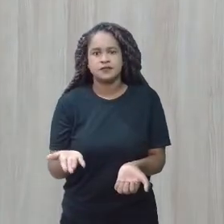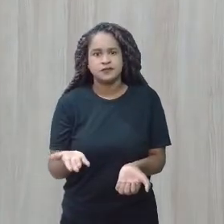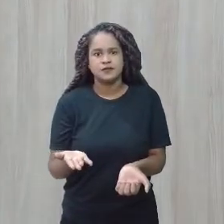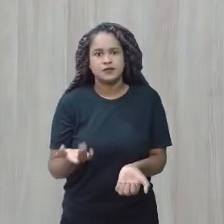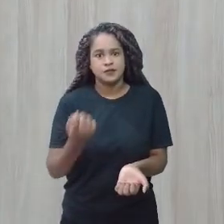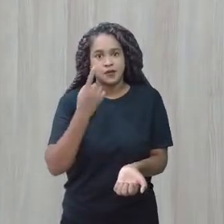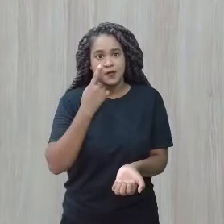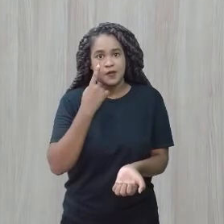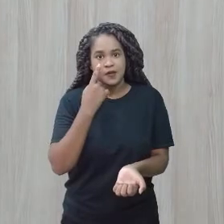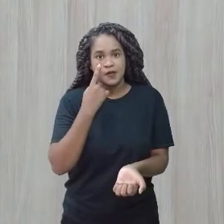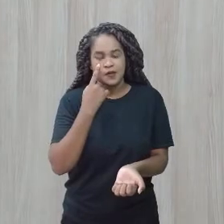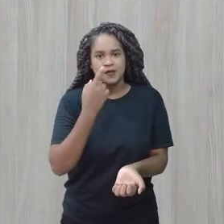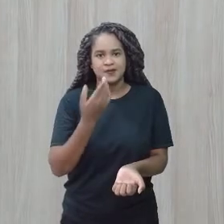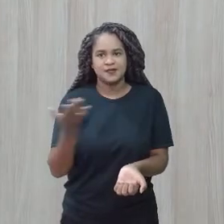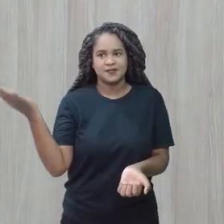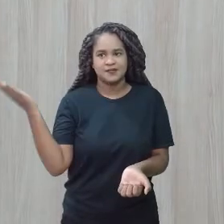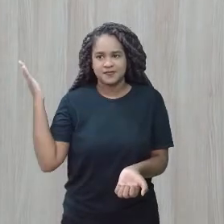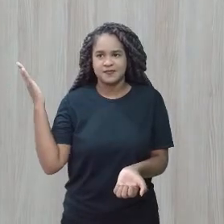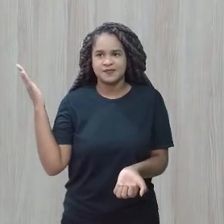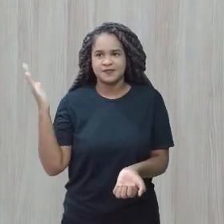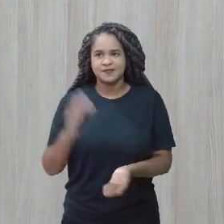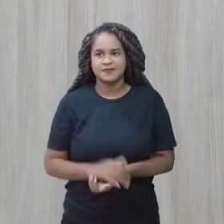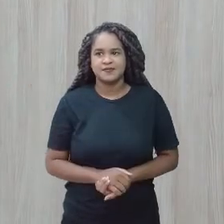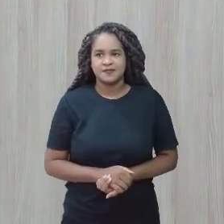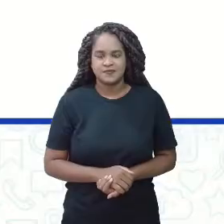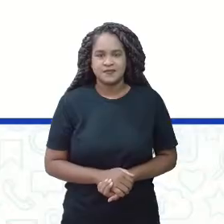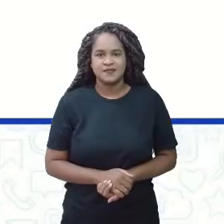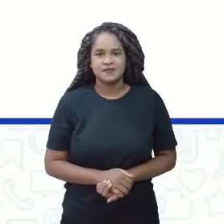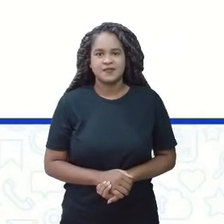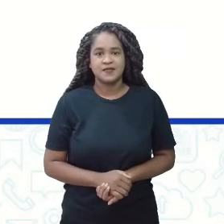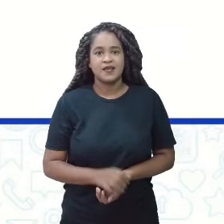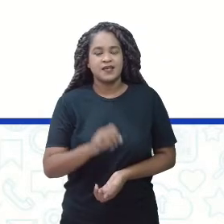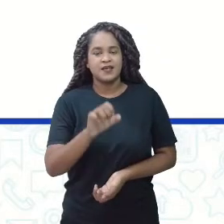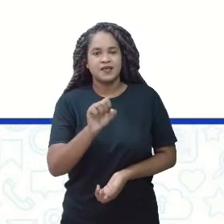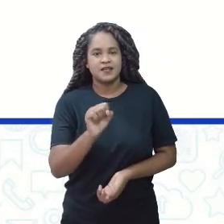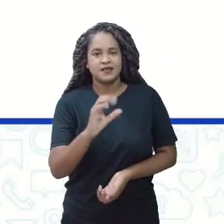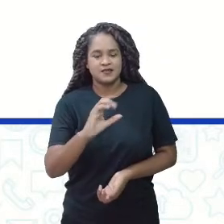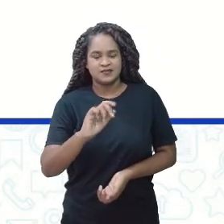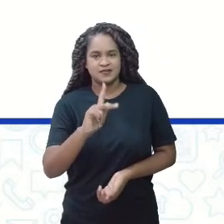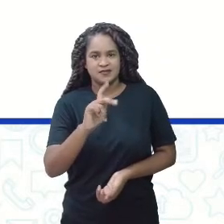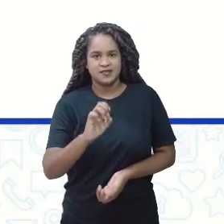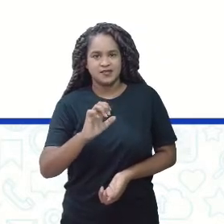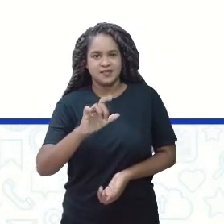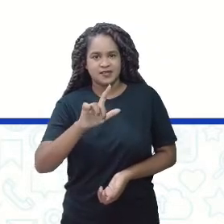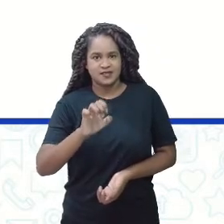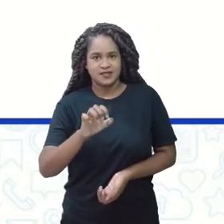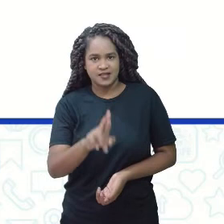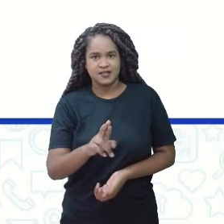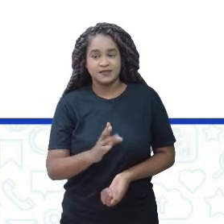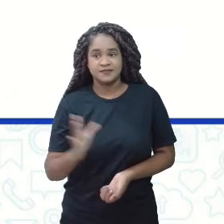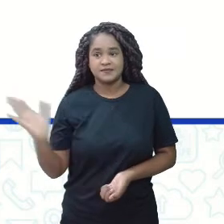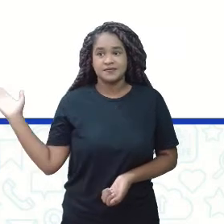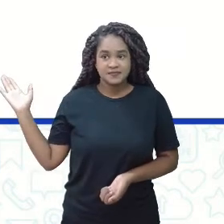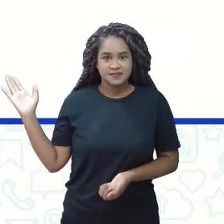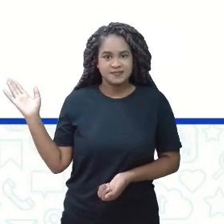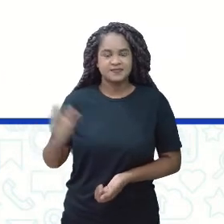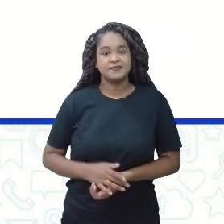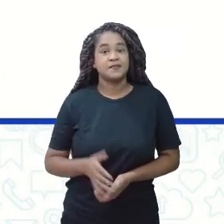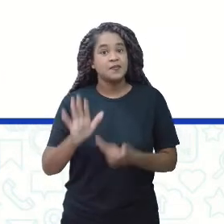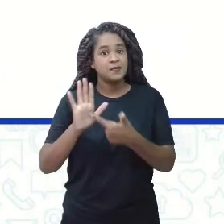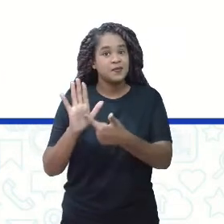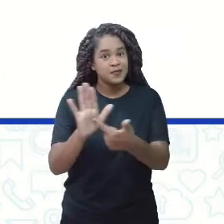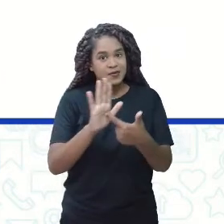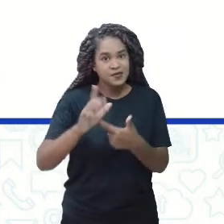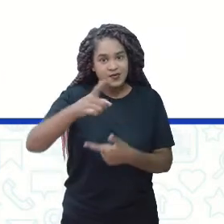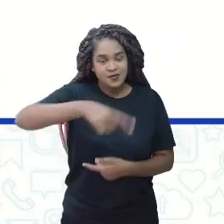aí, meu filho, Skyler, né? Skyler, que vocês escolheram aí. Aí, mostrando para vocês como é